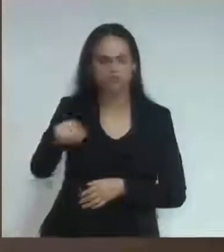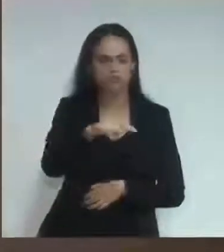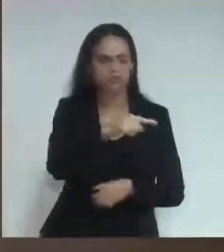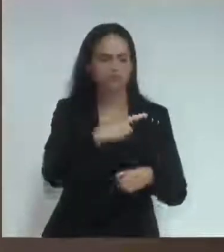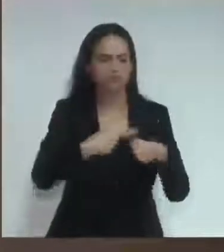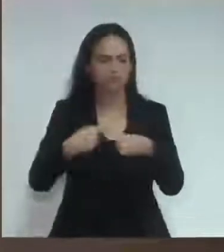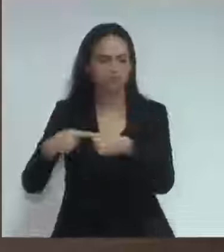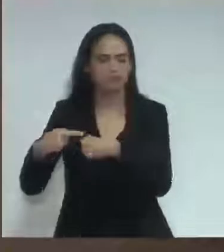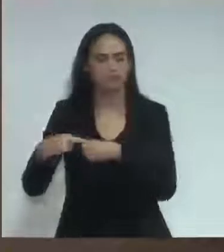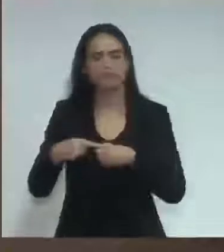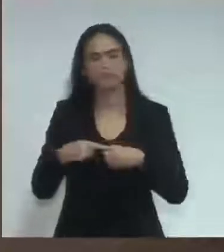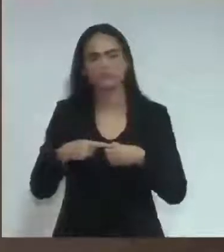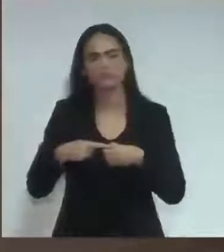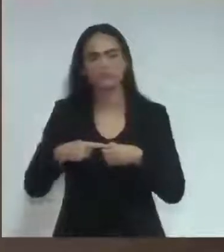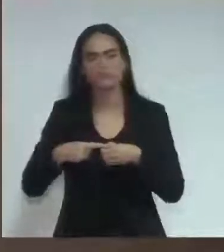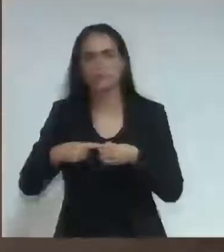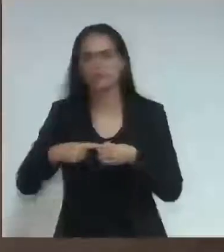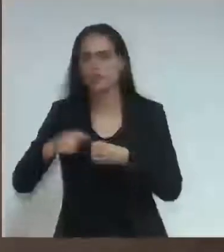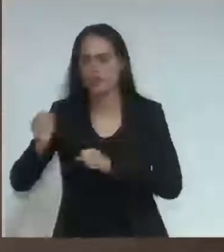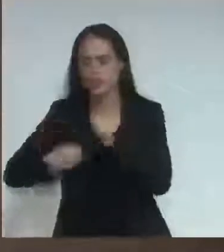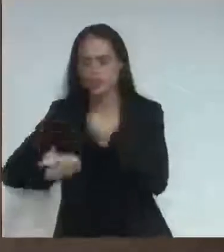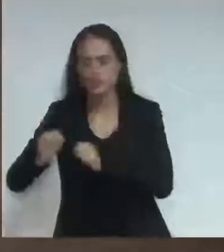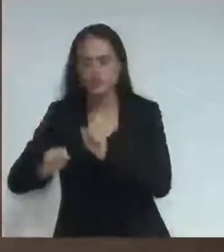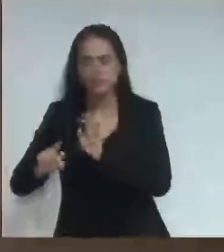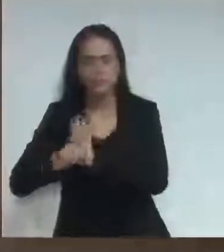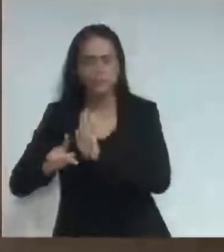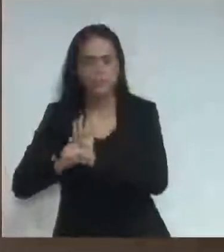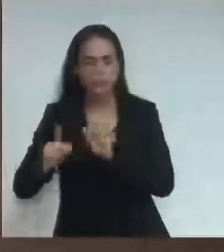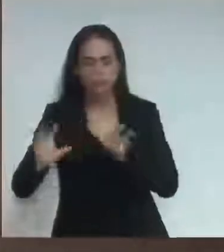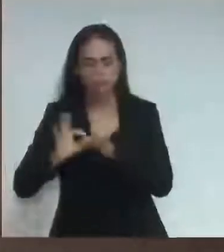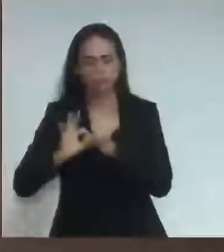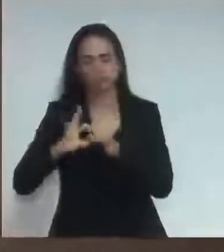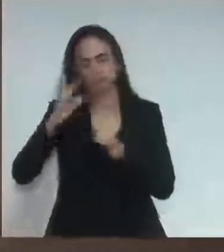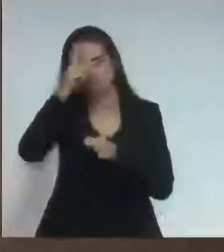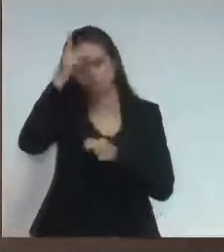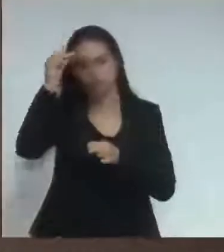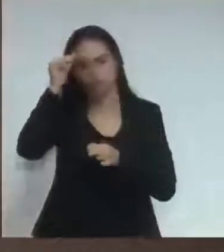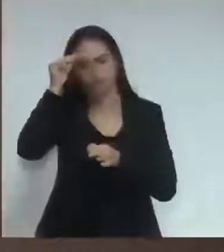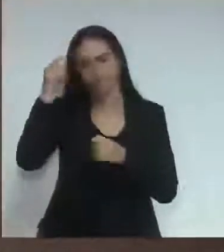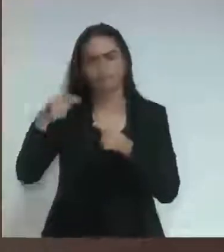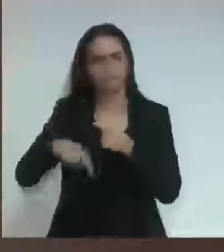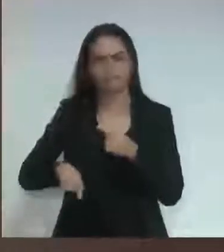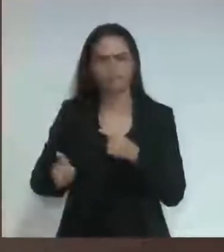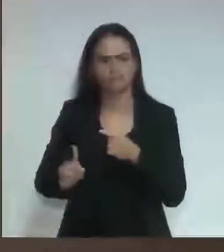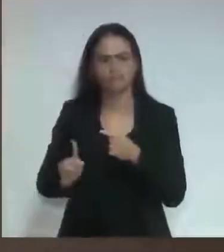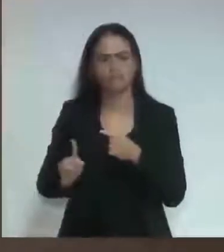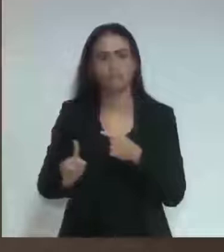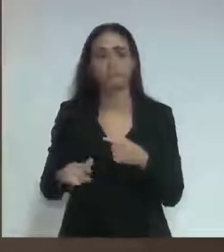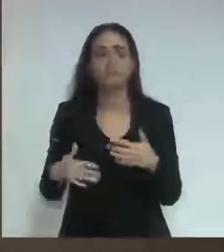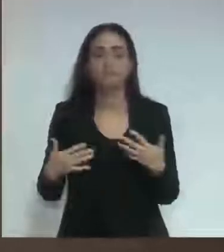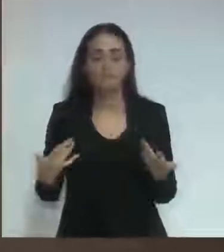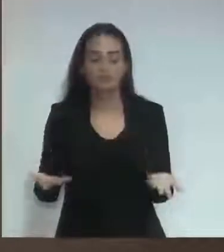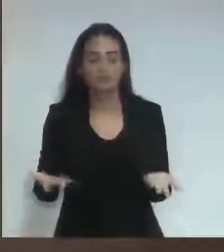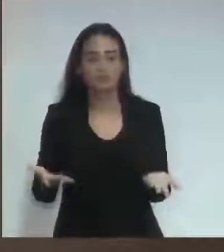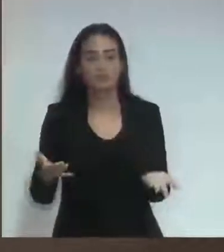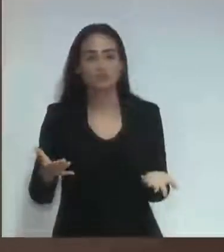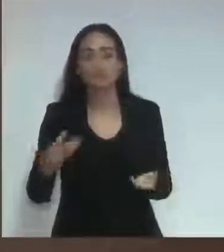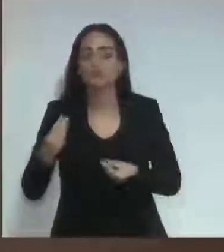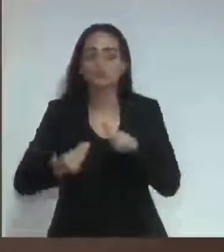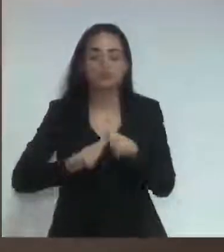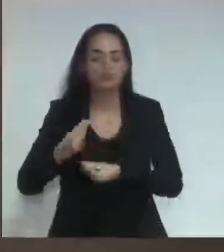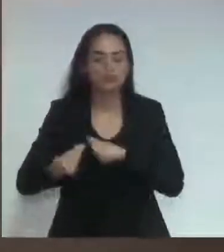viável o município ter uma empresa própria de transporte público, pelo menos eu entendo dessa forma. Mas a questão é como ser